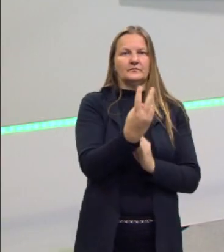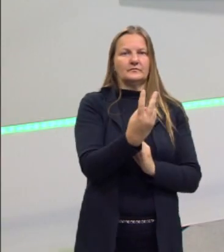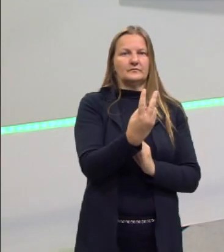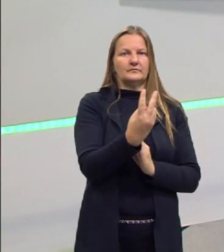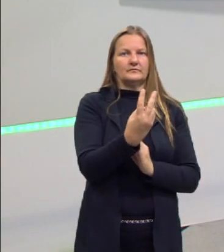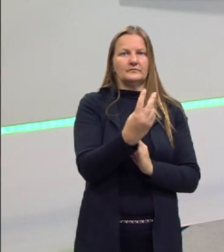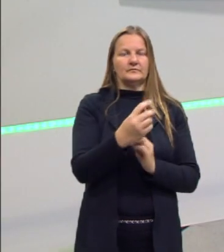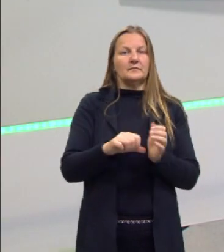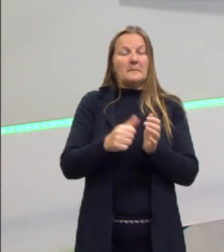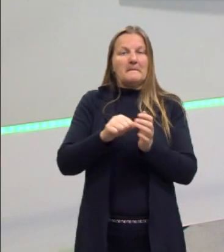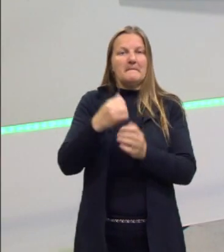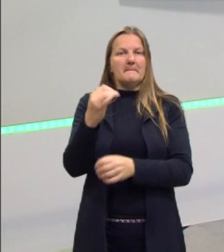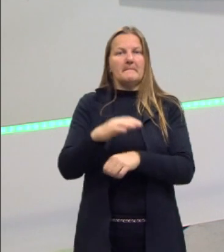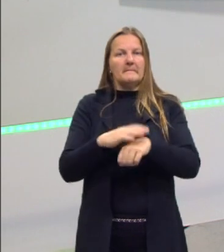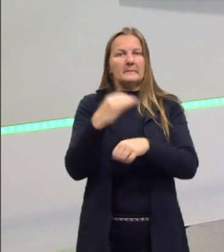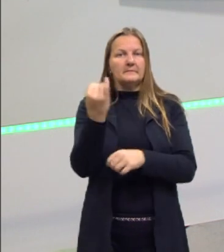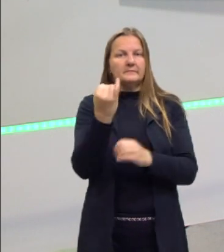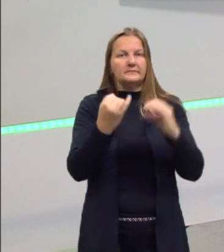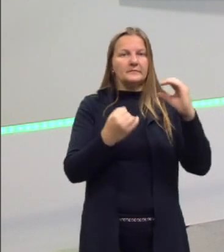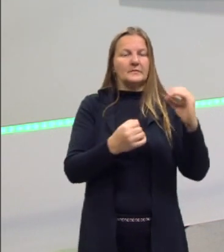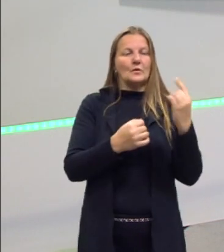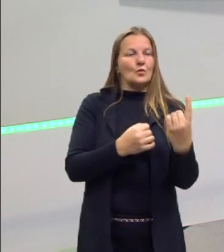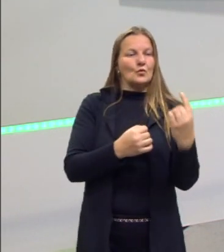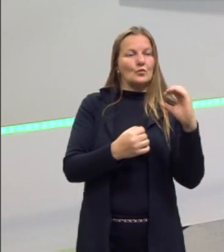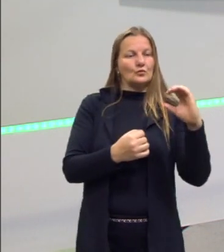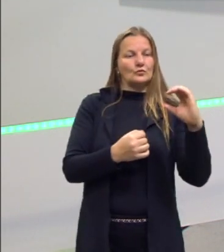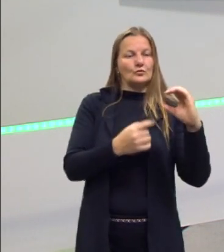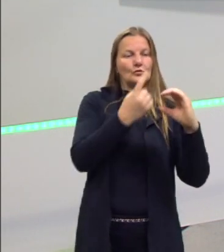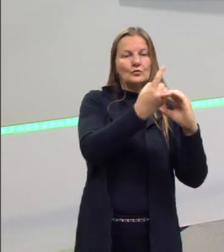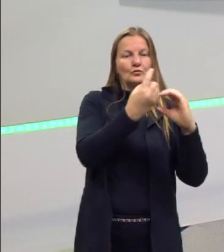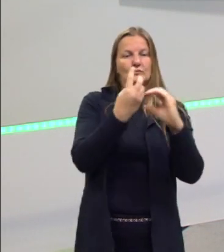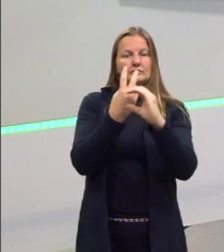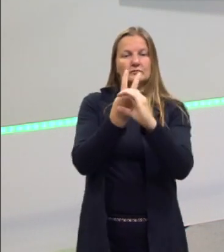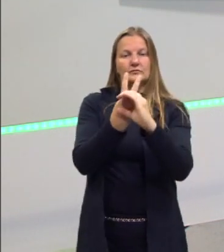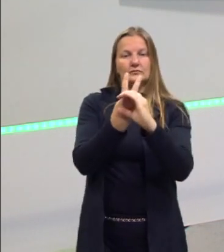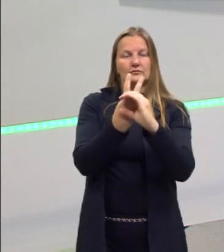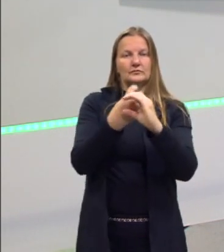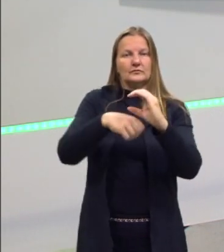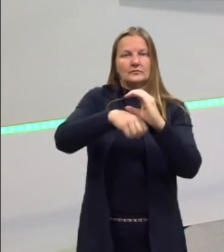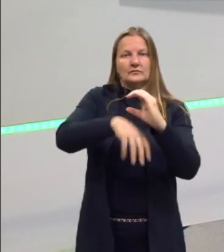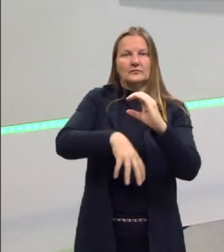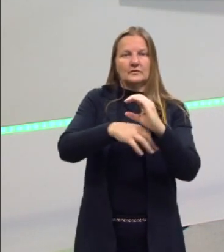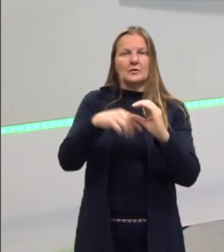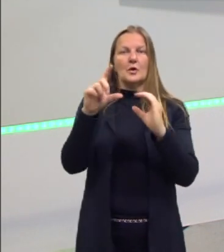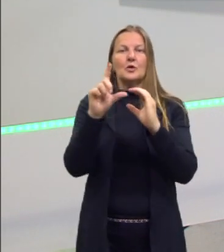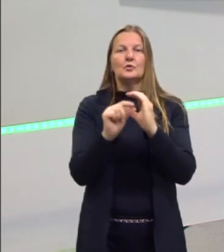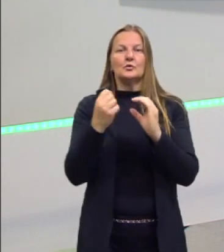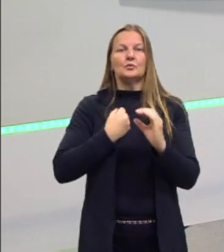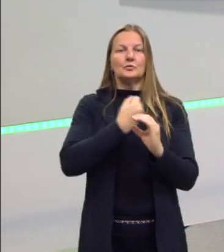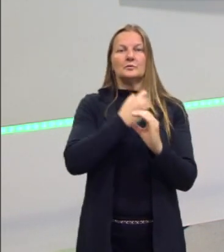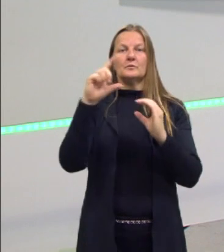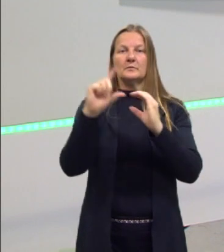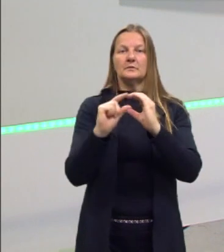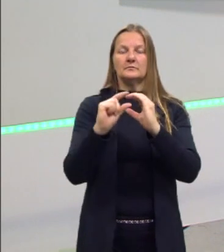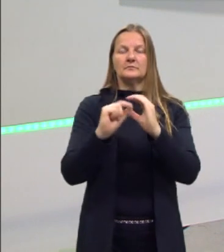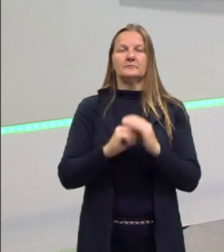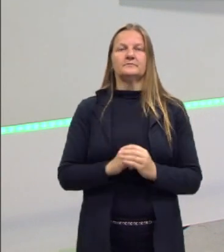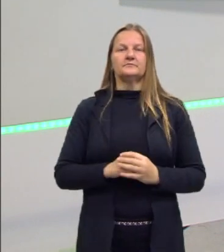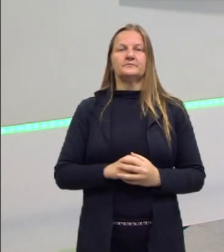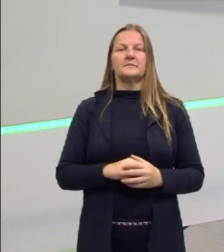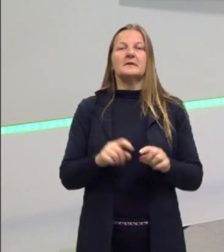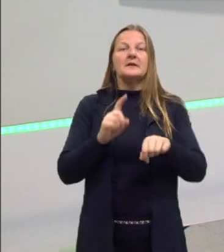então sempre vai ser no menor número no no carbono de menores número tá então a cadeia principal é o maior número de carbonos